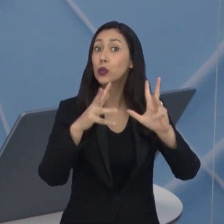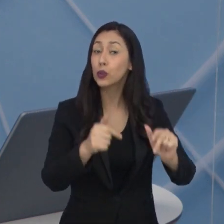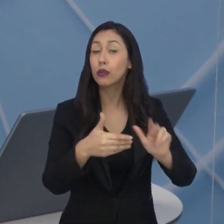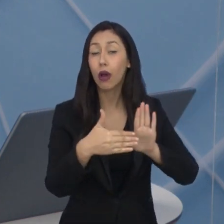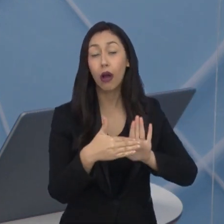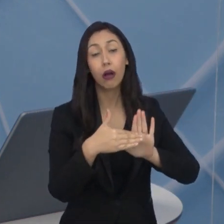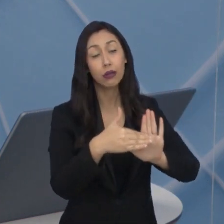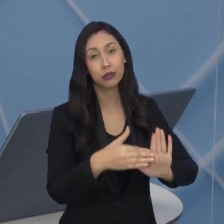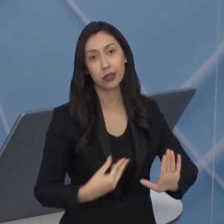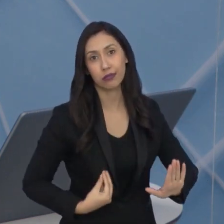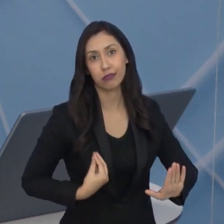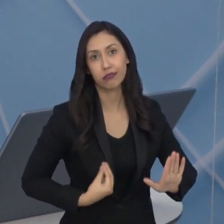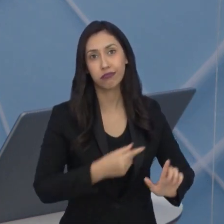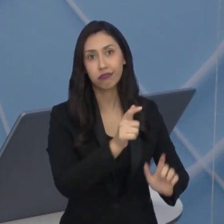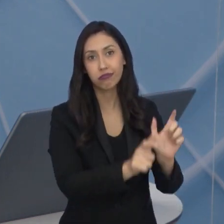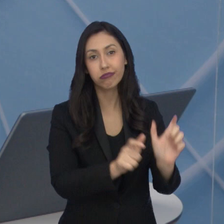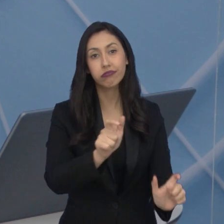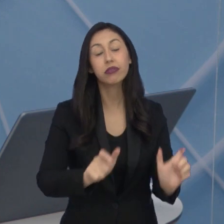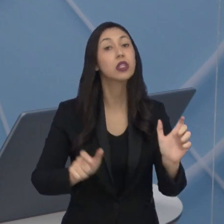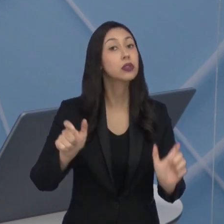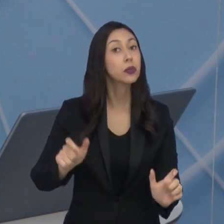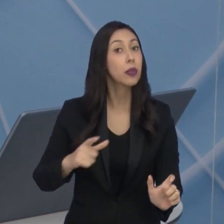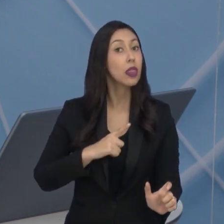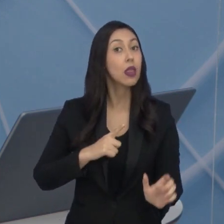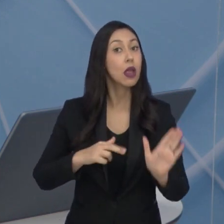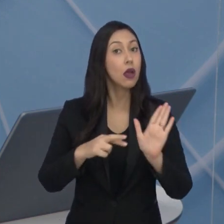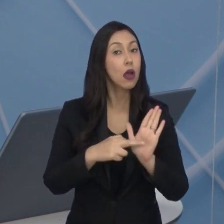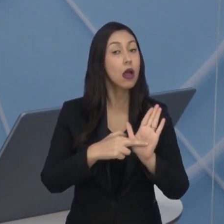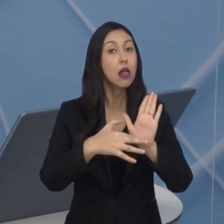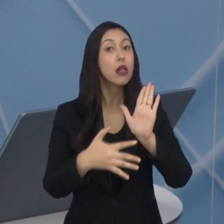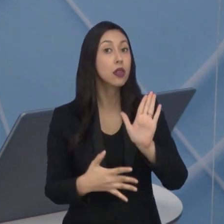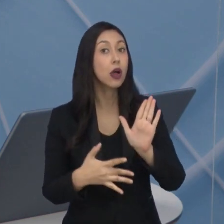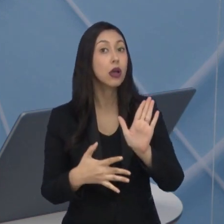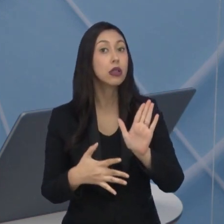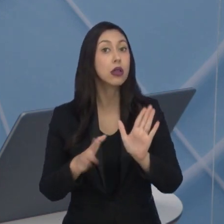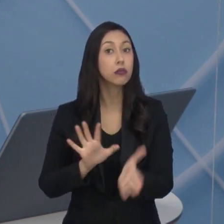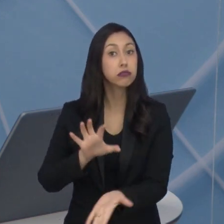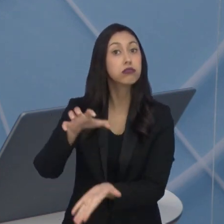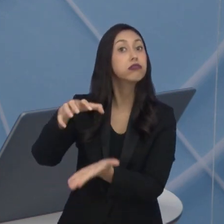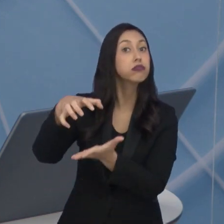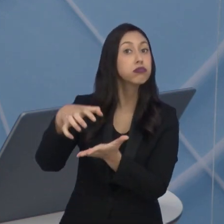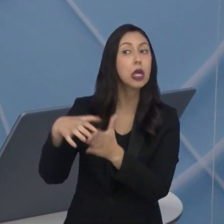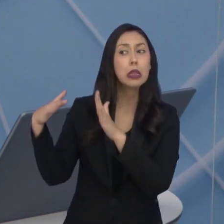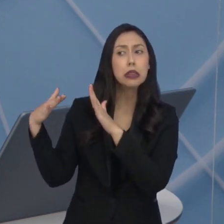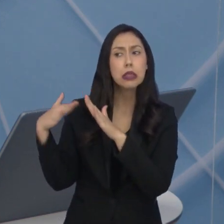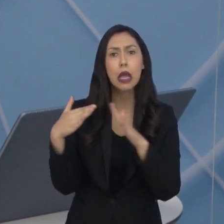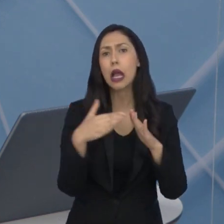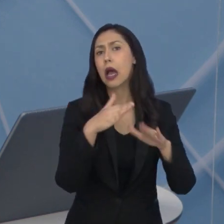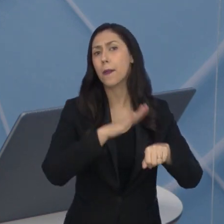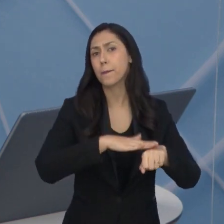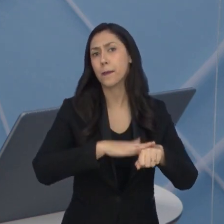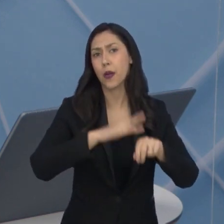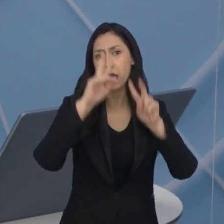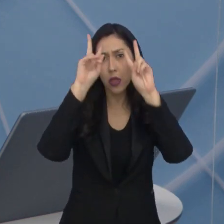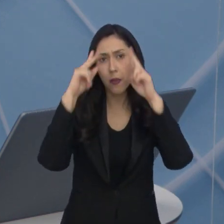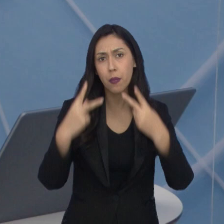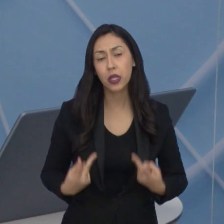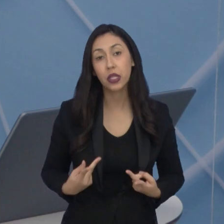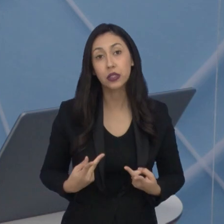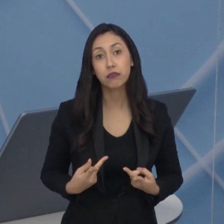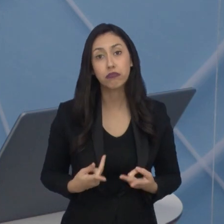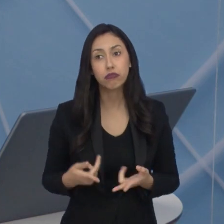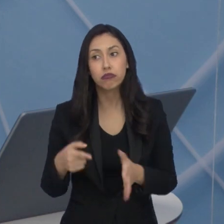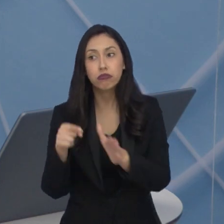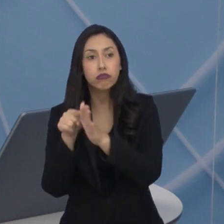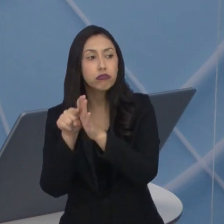na vida das pessoas. Um relatório da organização Habitat para a Humanidade ouviu pessoas com acesso a esses